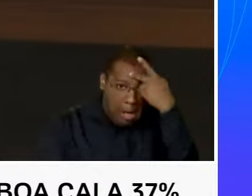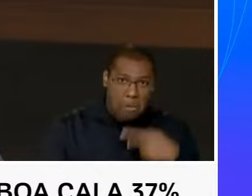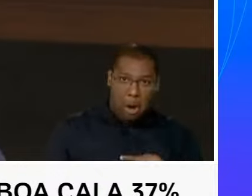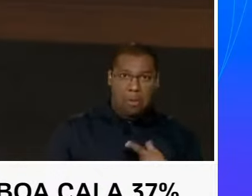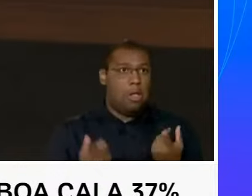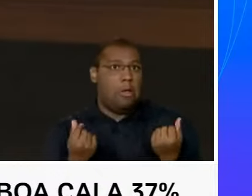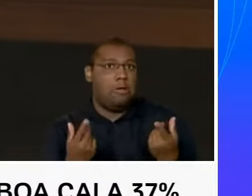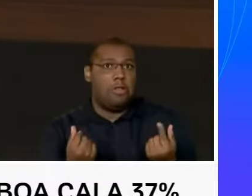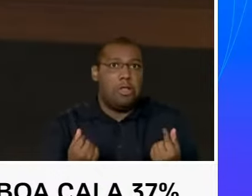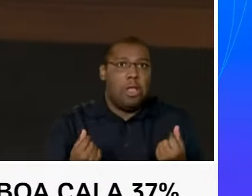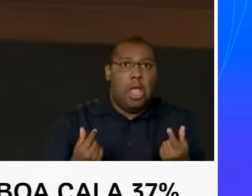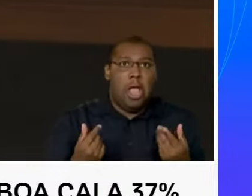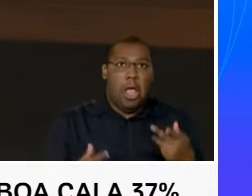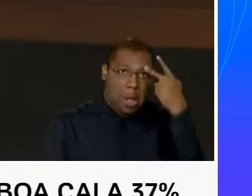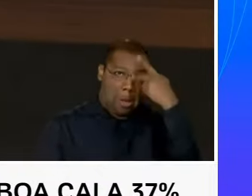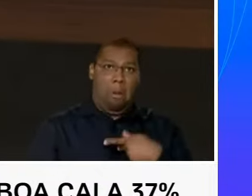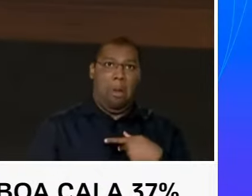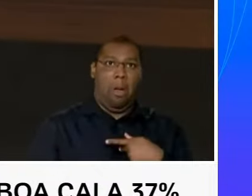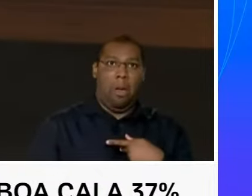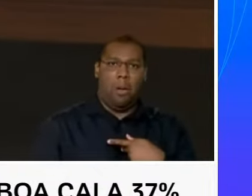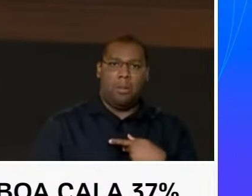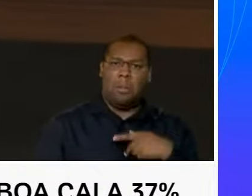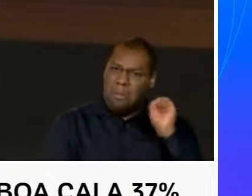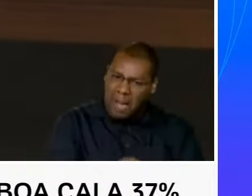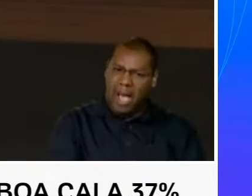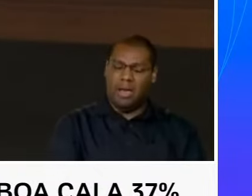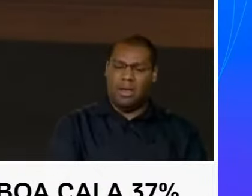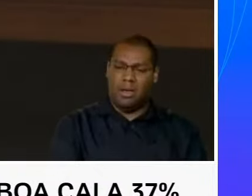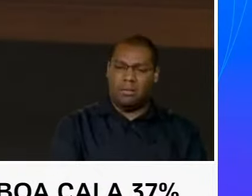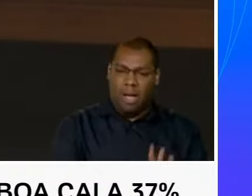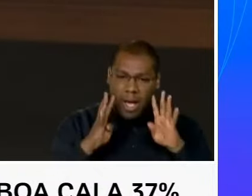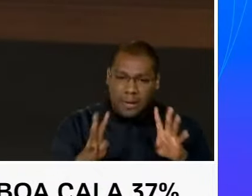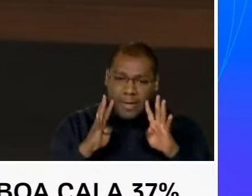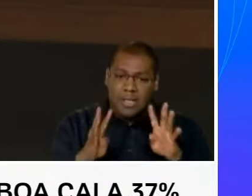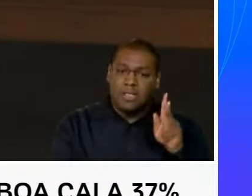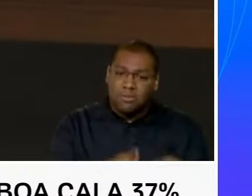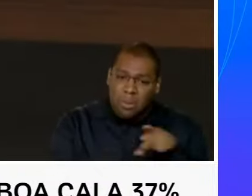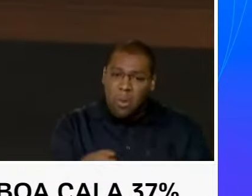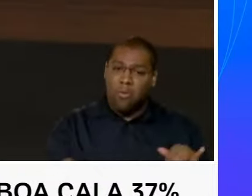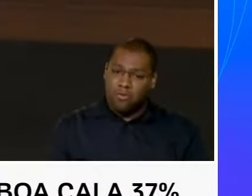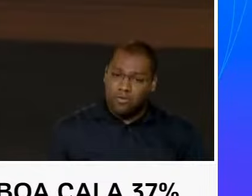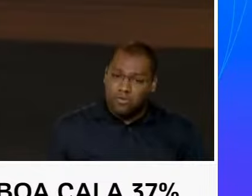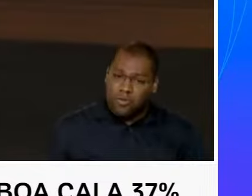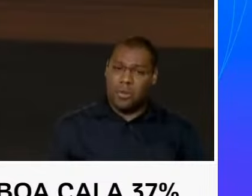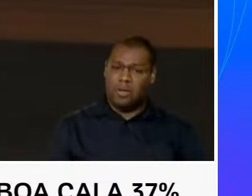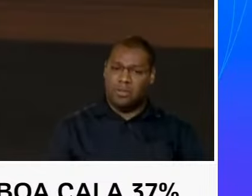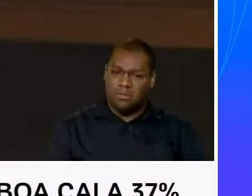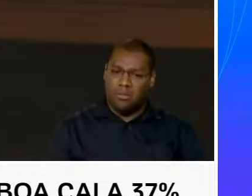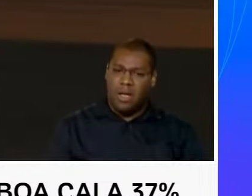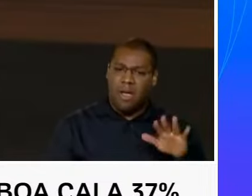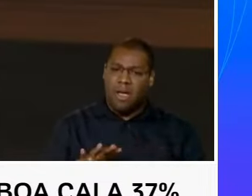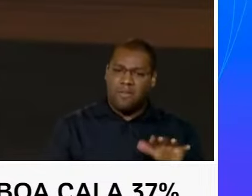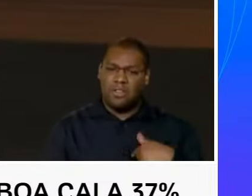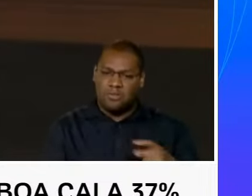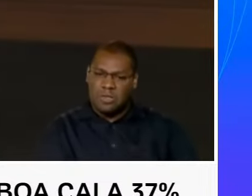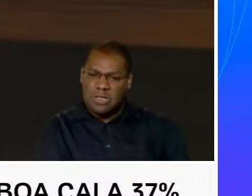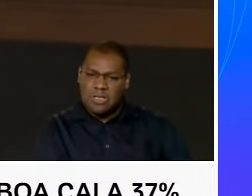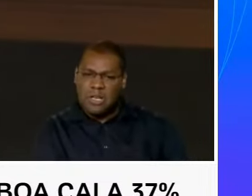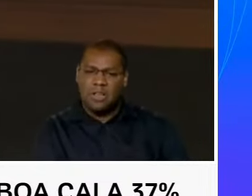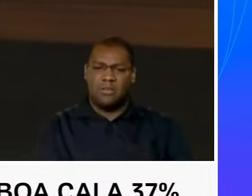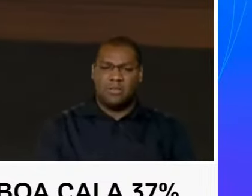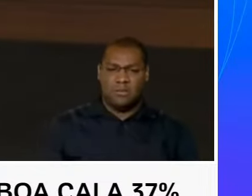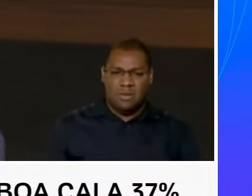é a Confederação Nacional do transporte eh pesquisa feita pelo Instituto MDA revela que a popular idade do presidente Lula